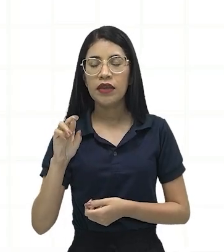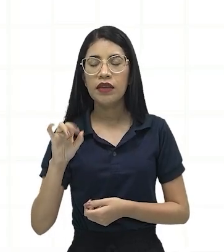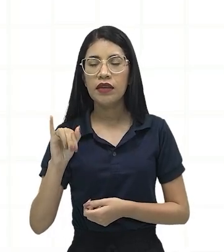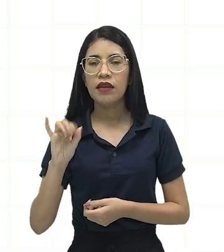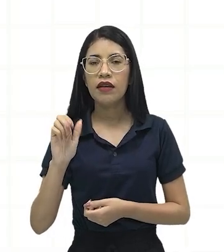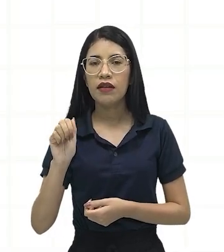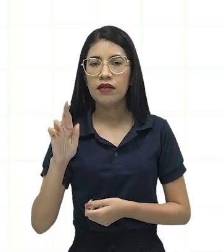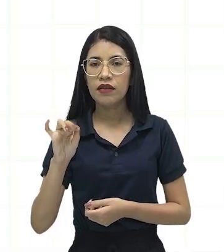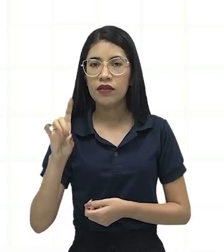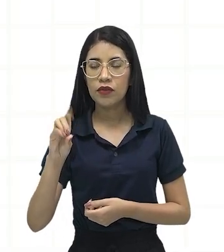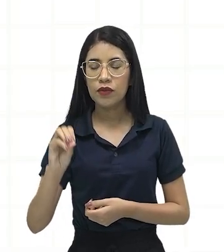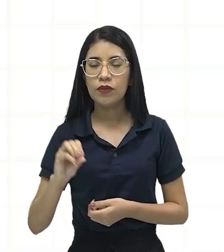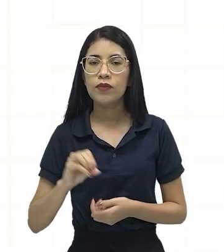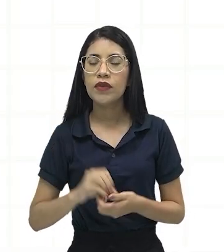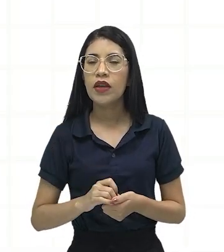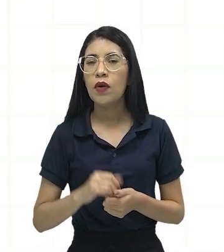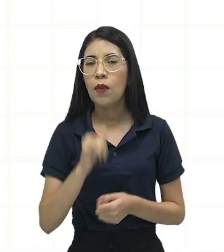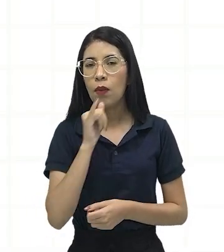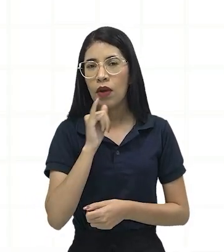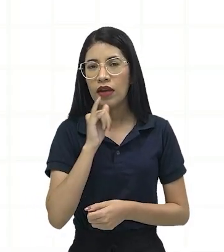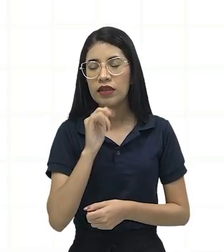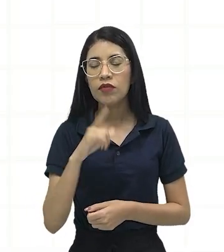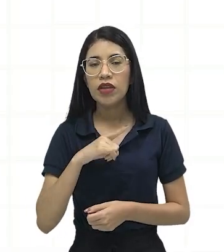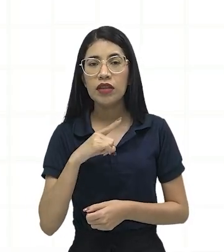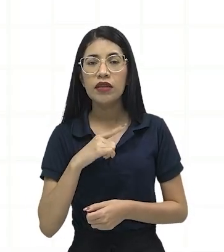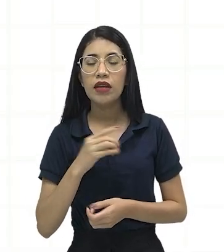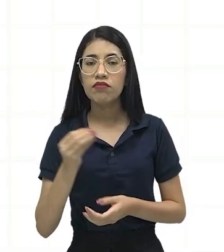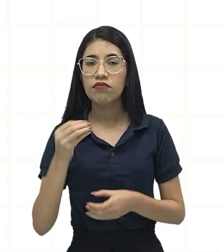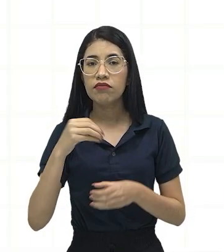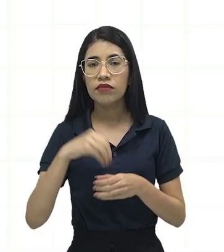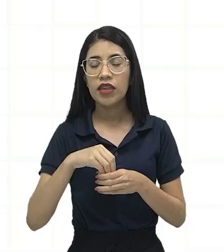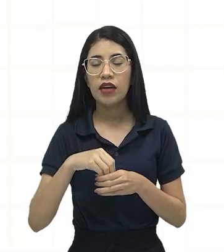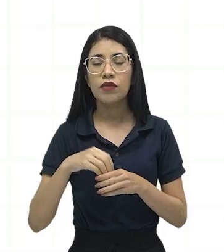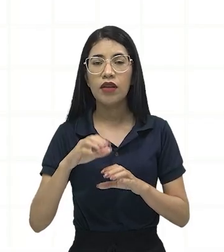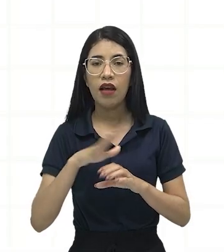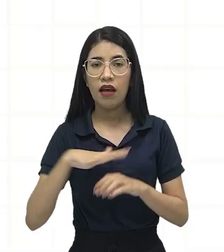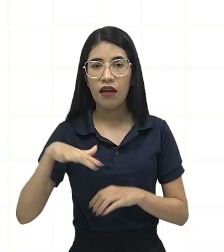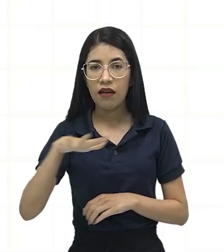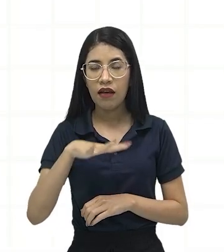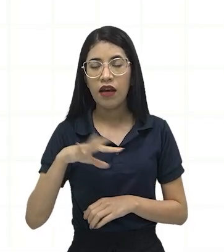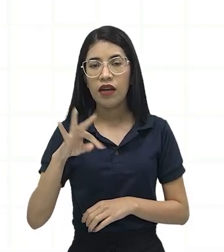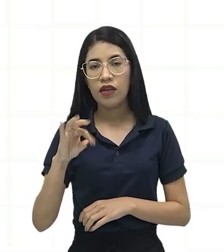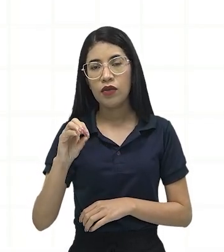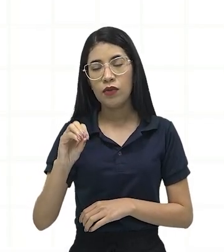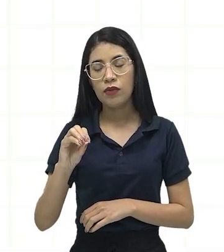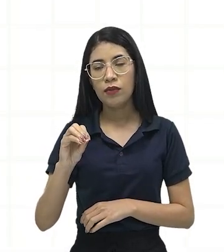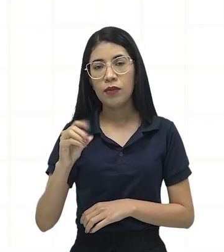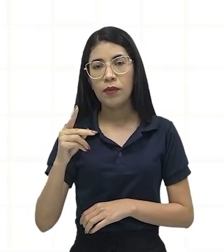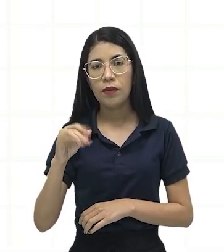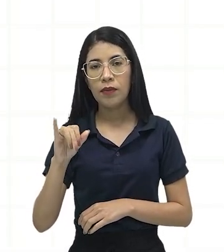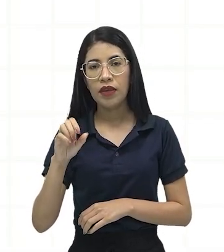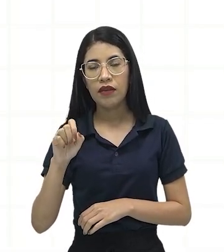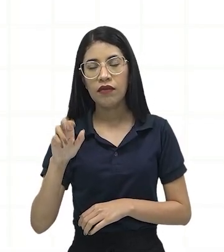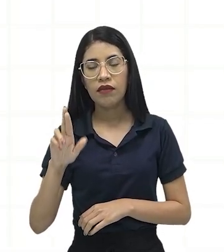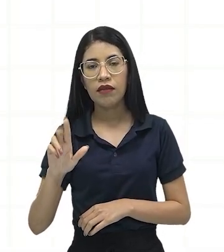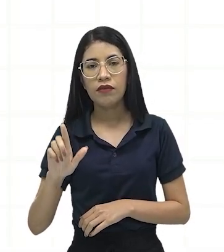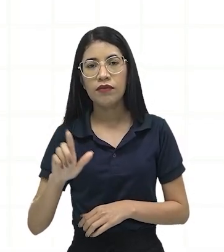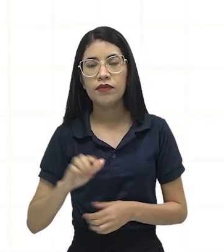de climas que estão presentes dentro da zona tropical